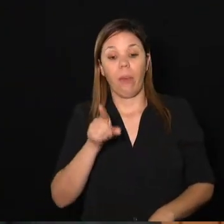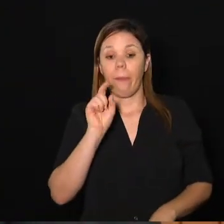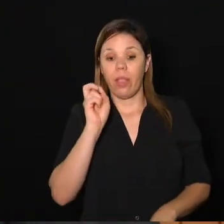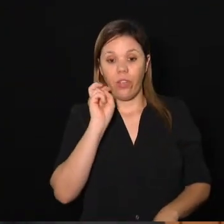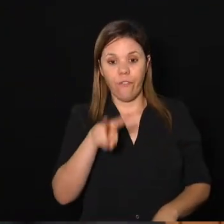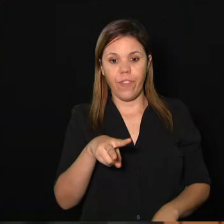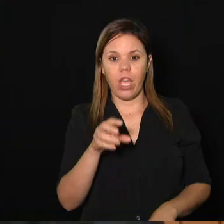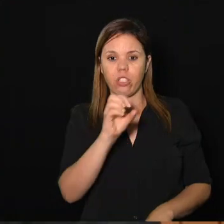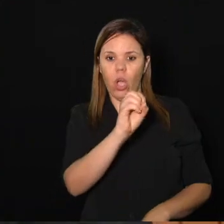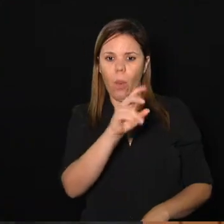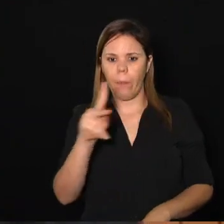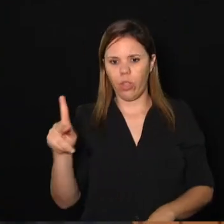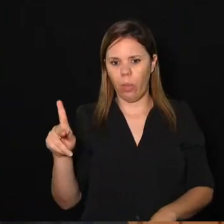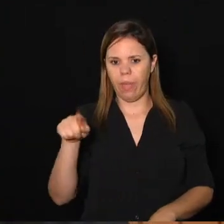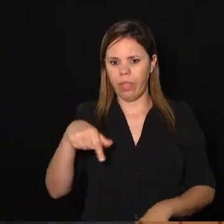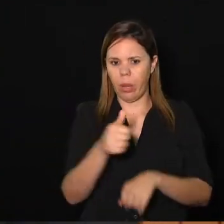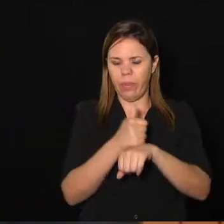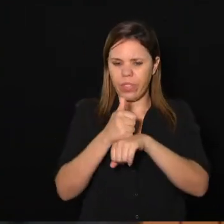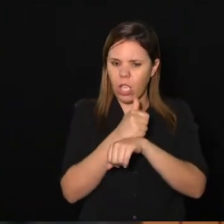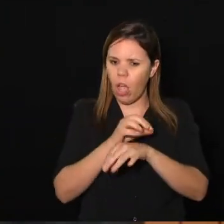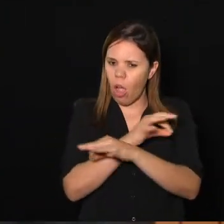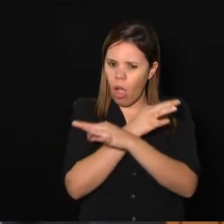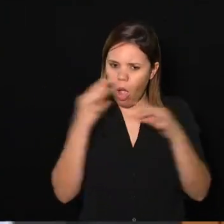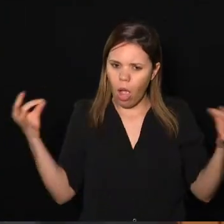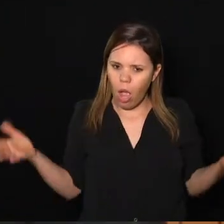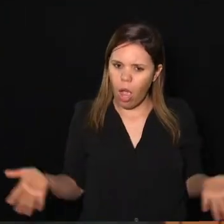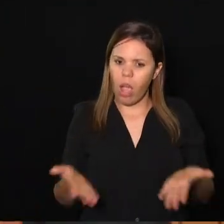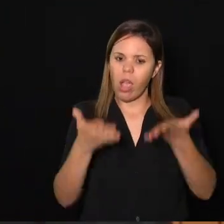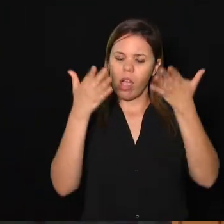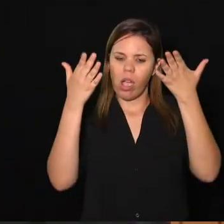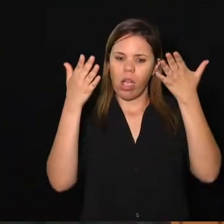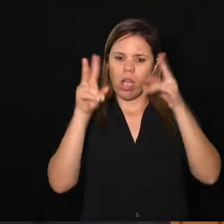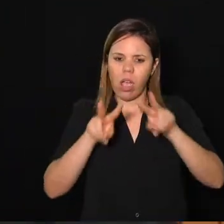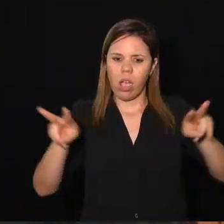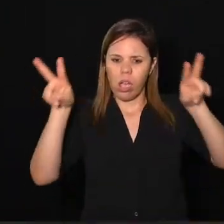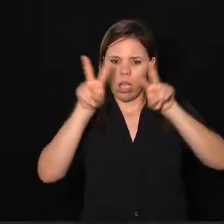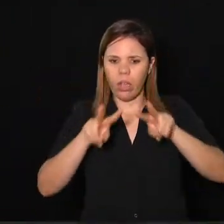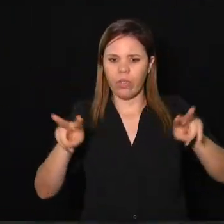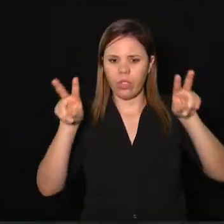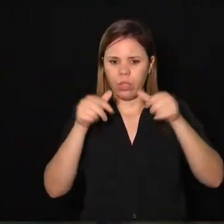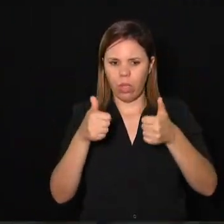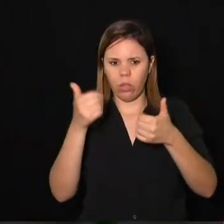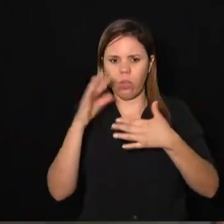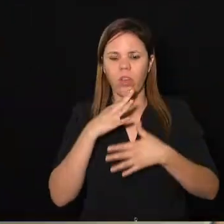necessária porque é o maior fornecedor de correção visual pelo menos que eu conheço muito obrigado